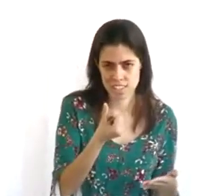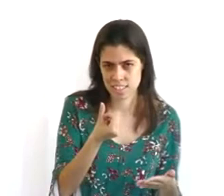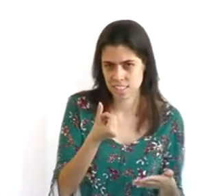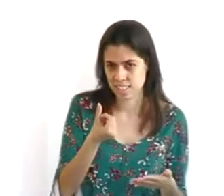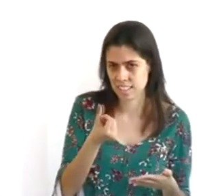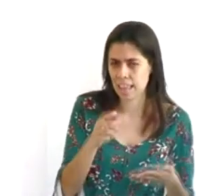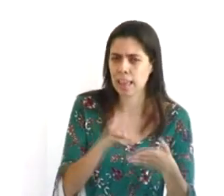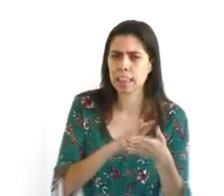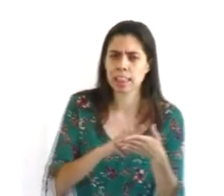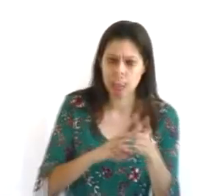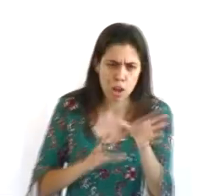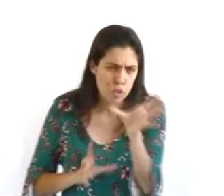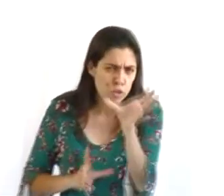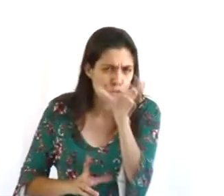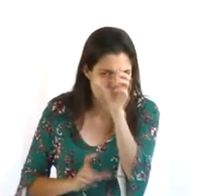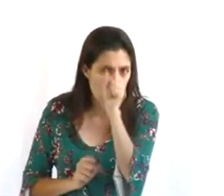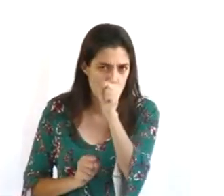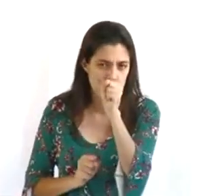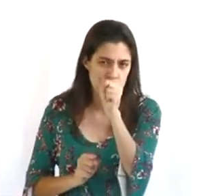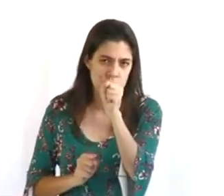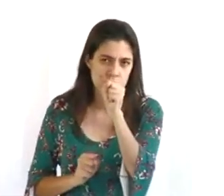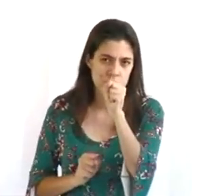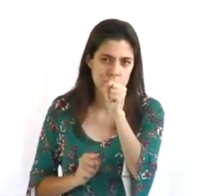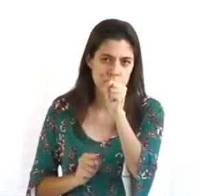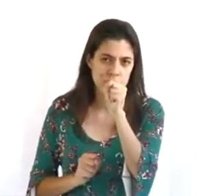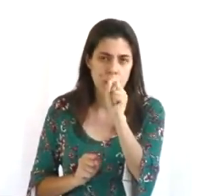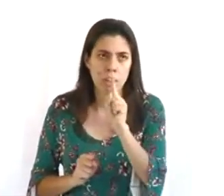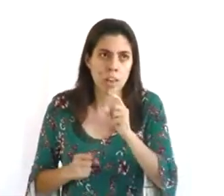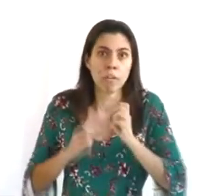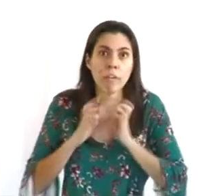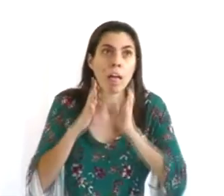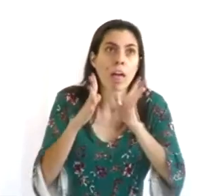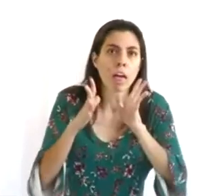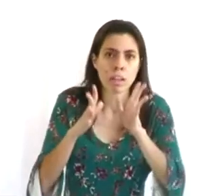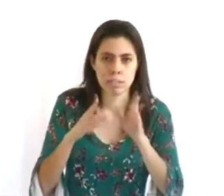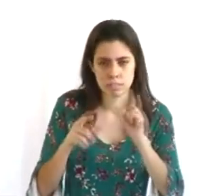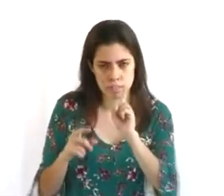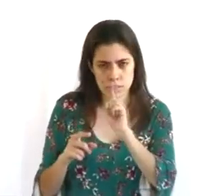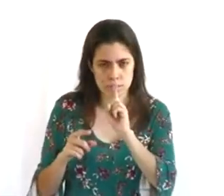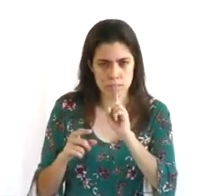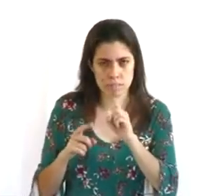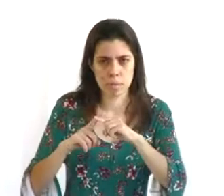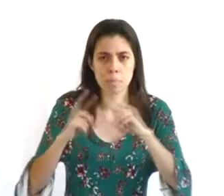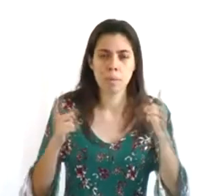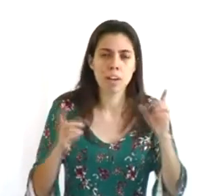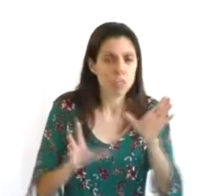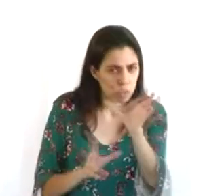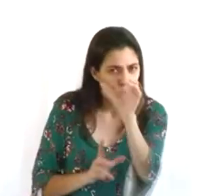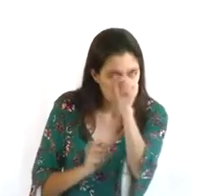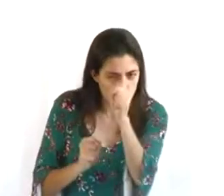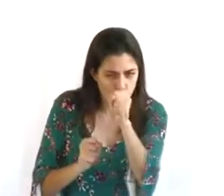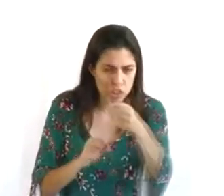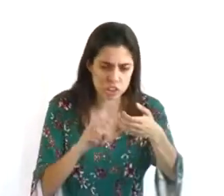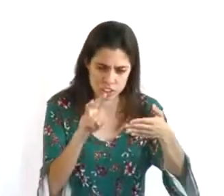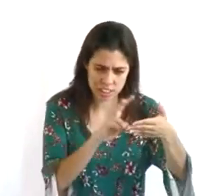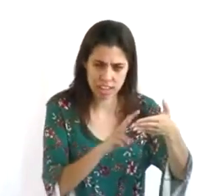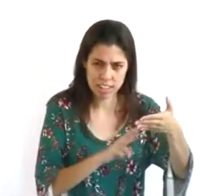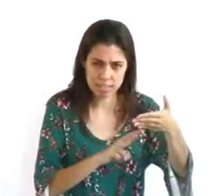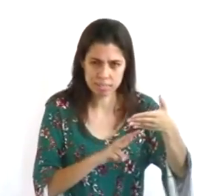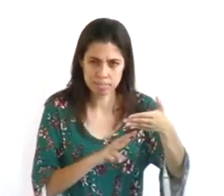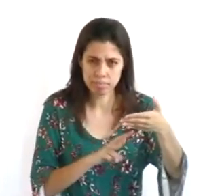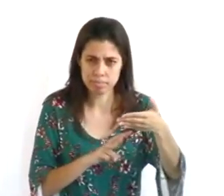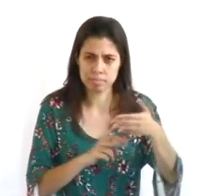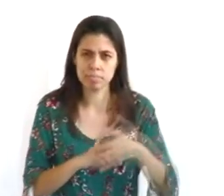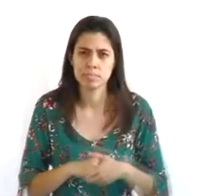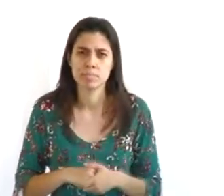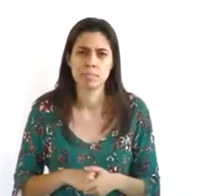mas eu quero que você leia com força, porque você está lendo em primeiro lugar a palavra de Deus, e você, se você concorda, e o Espírito Santo de Deus iluminou